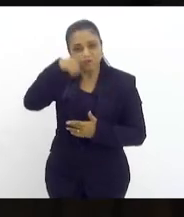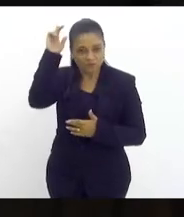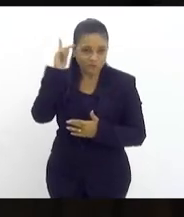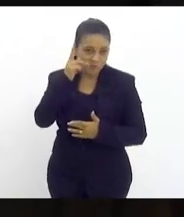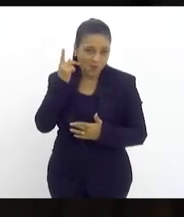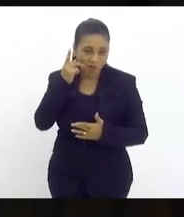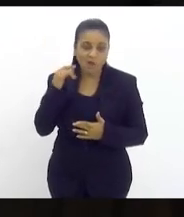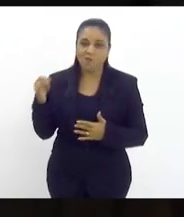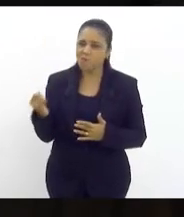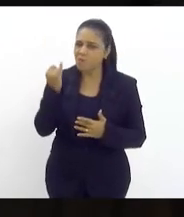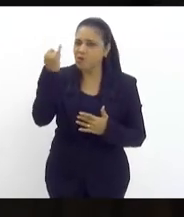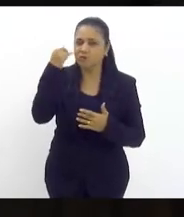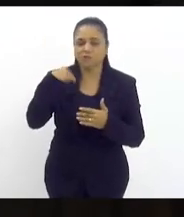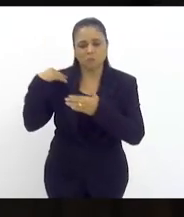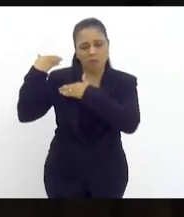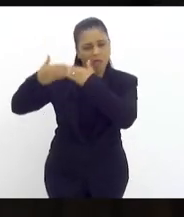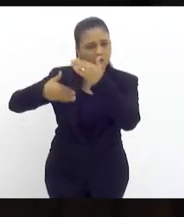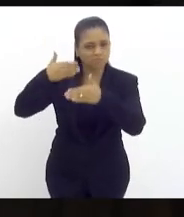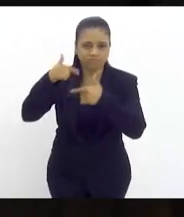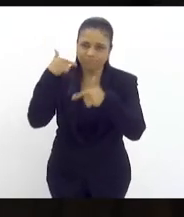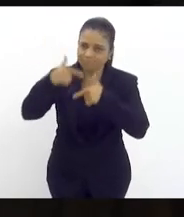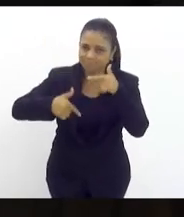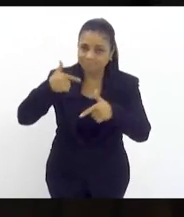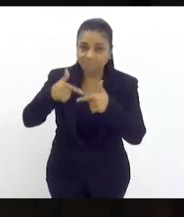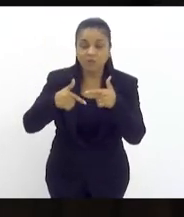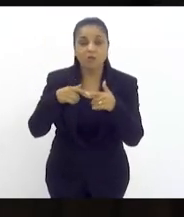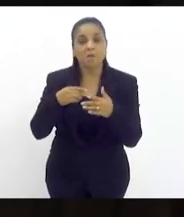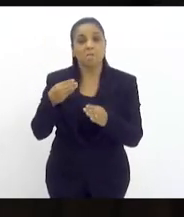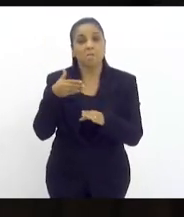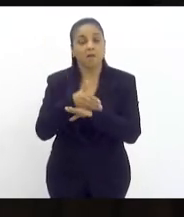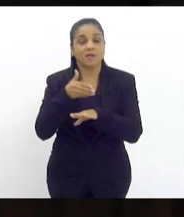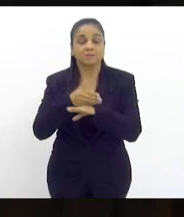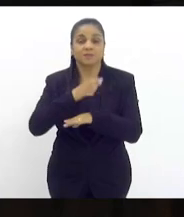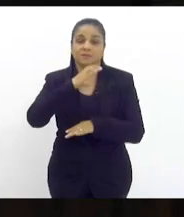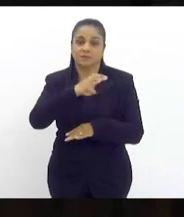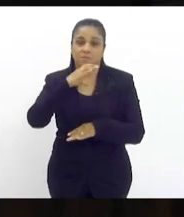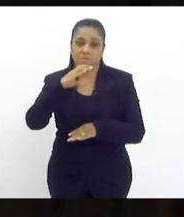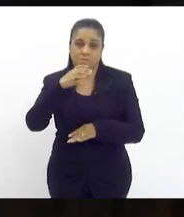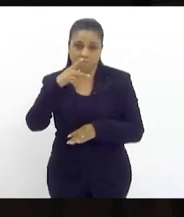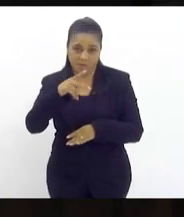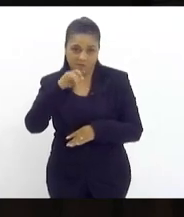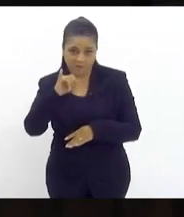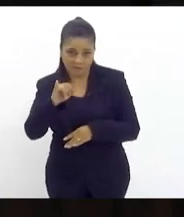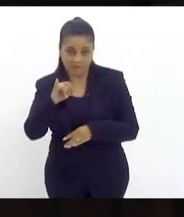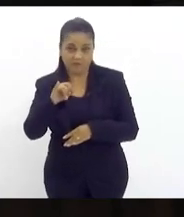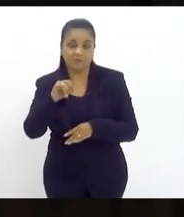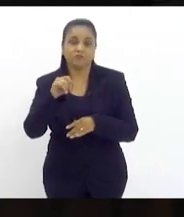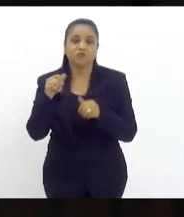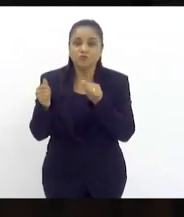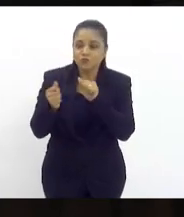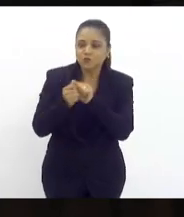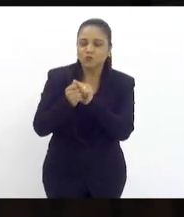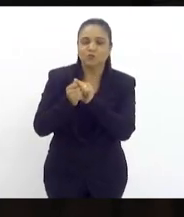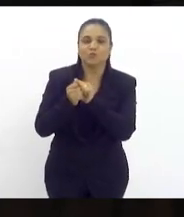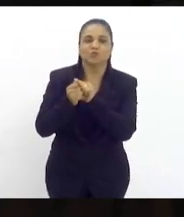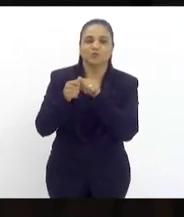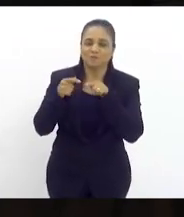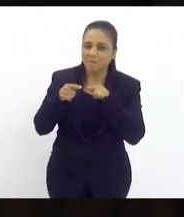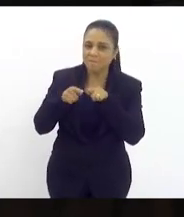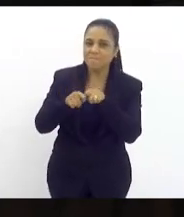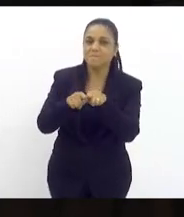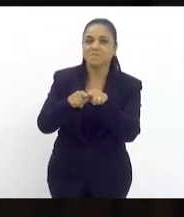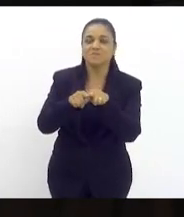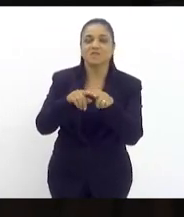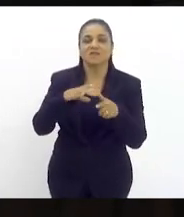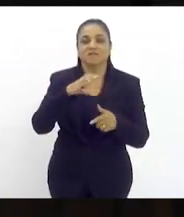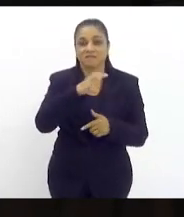importantes da minha trajetória foi participar das CPIs ao lado de Vossa Excelência, como a CPI da crise fiscal,